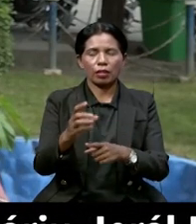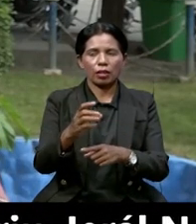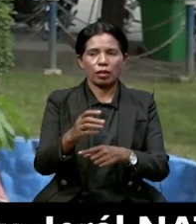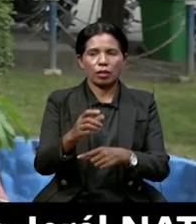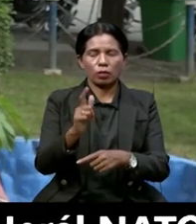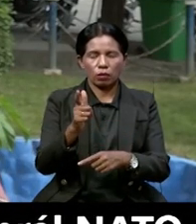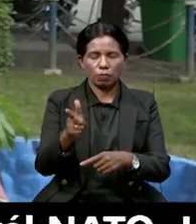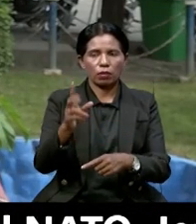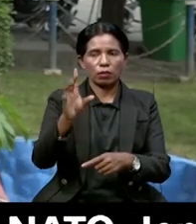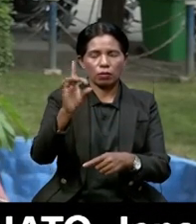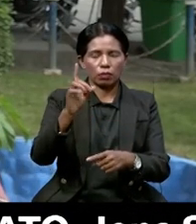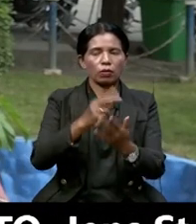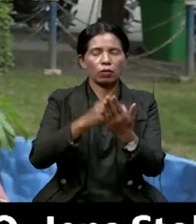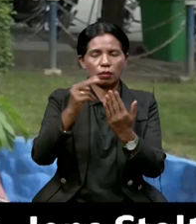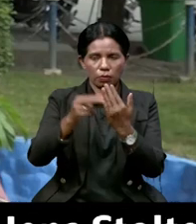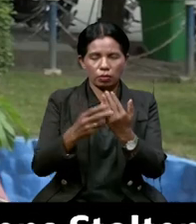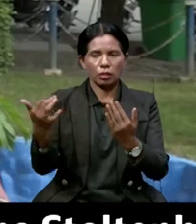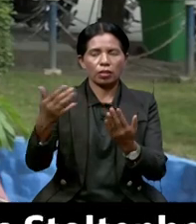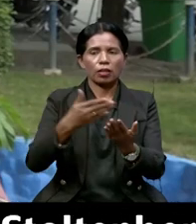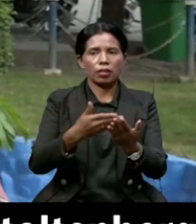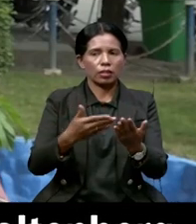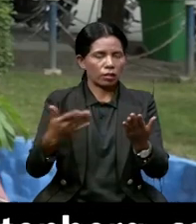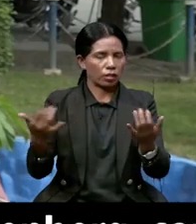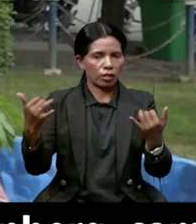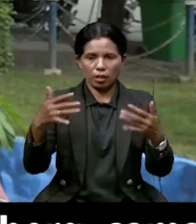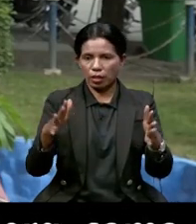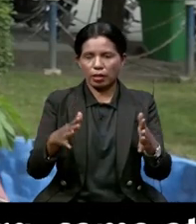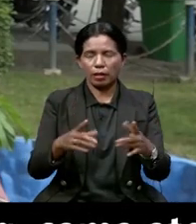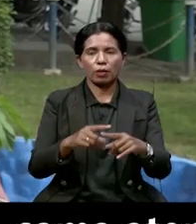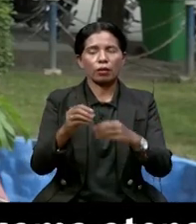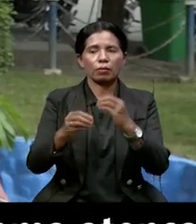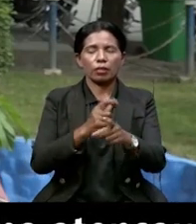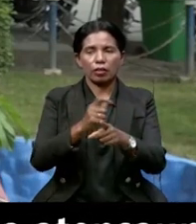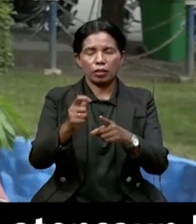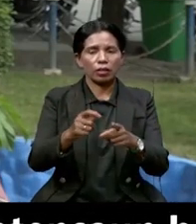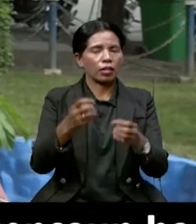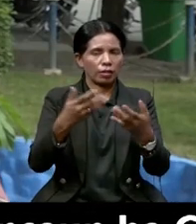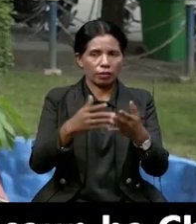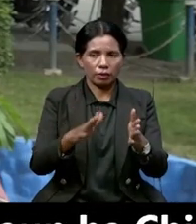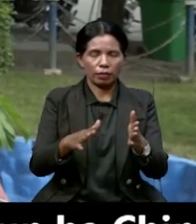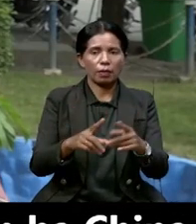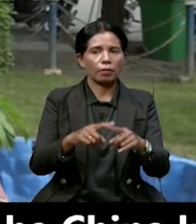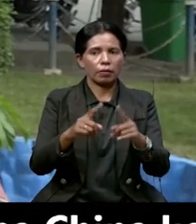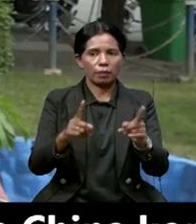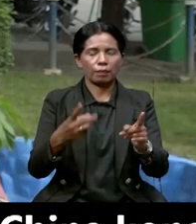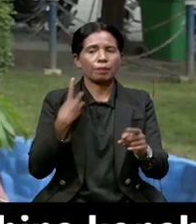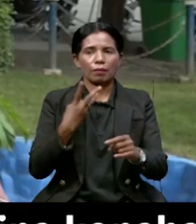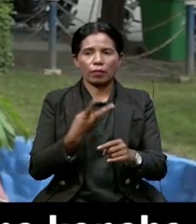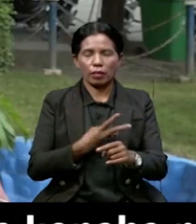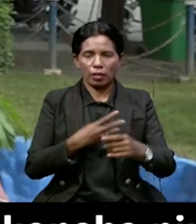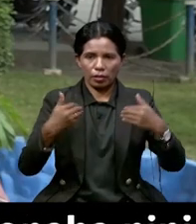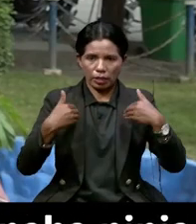gente facilidade lá, quando a prática, lá os lá, menos. Mas bem foi nada com nós, e